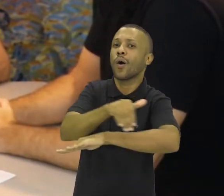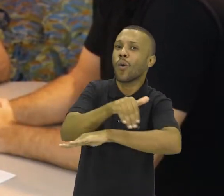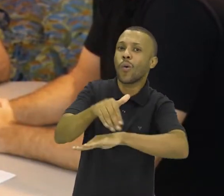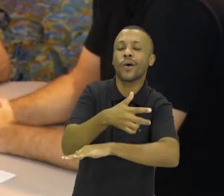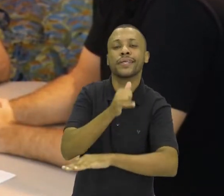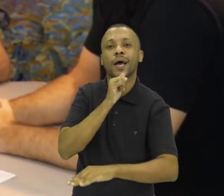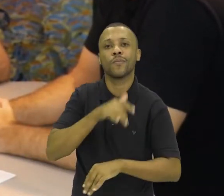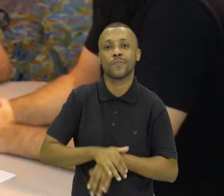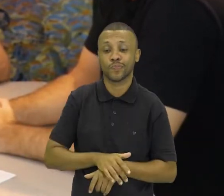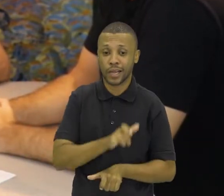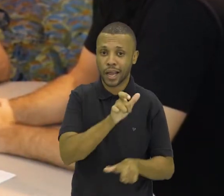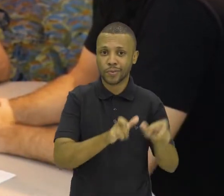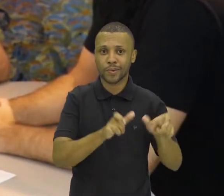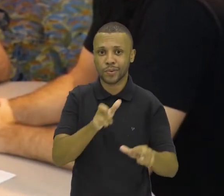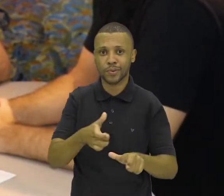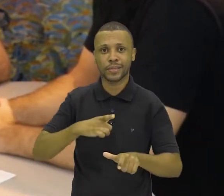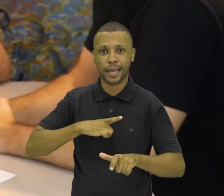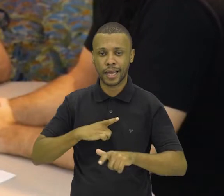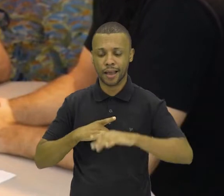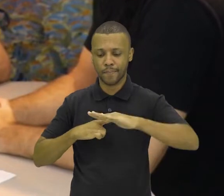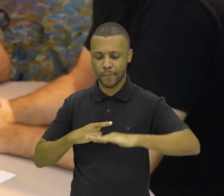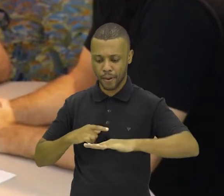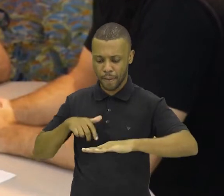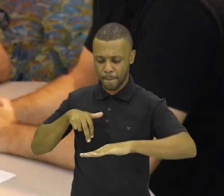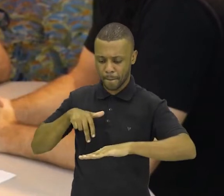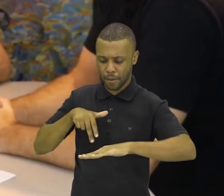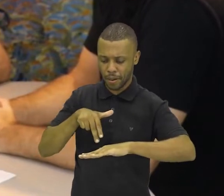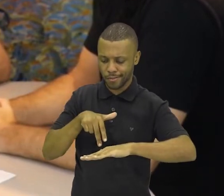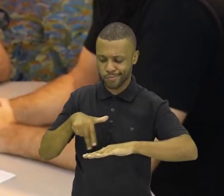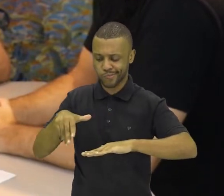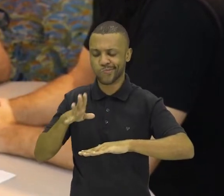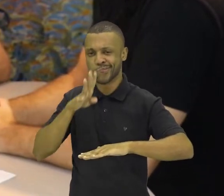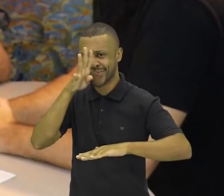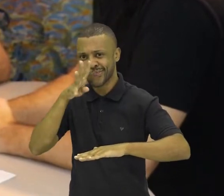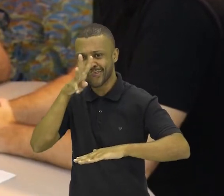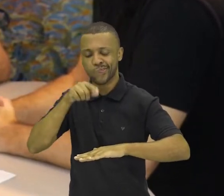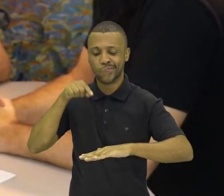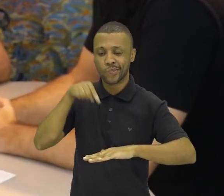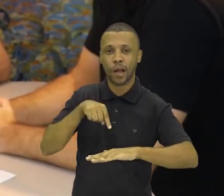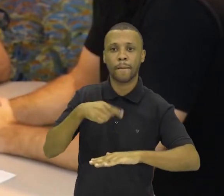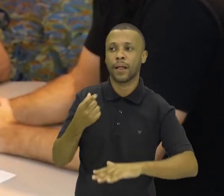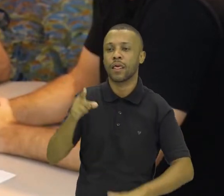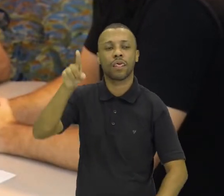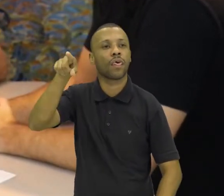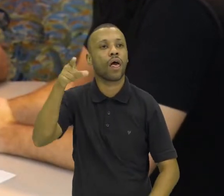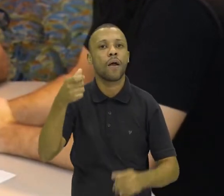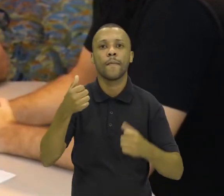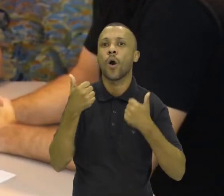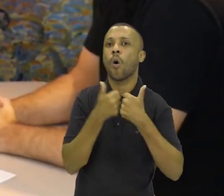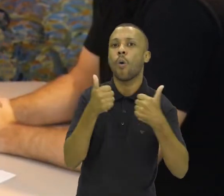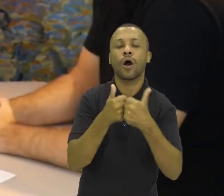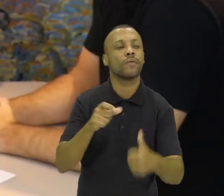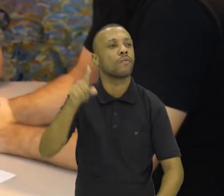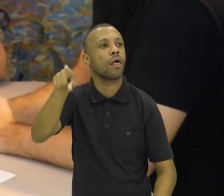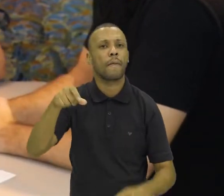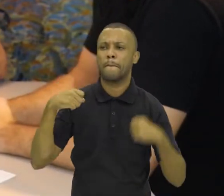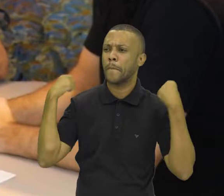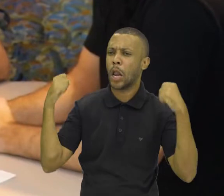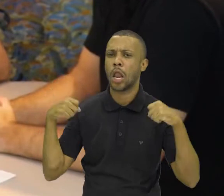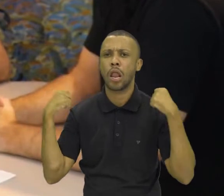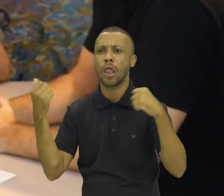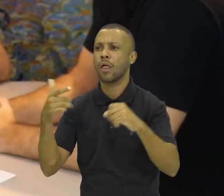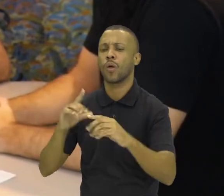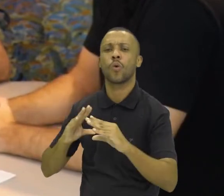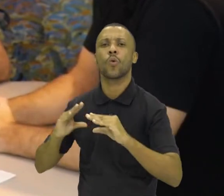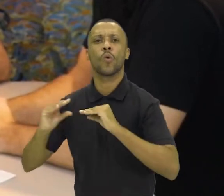A pessoa atravessa fora da faixa, corre para tentar pegar um ônibus, numa dessa te derruba, quem é que